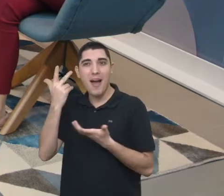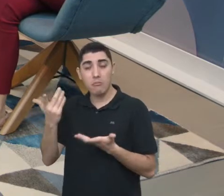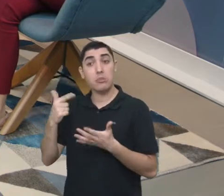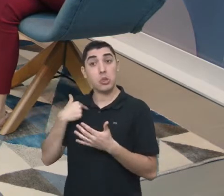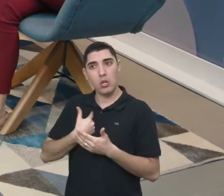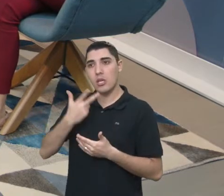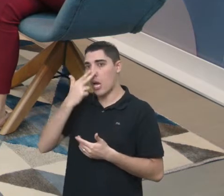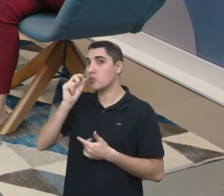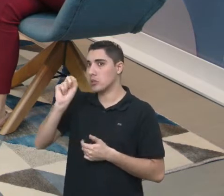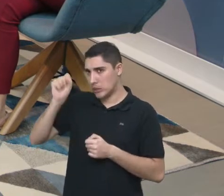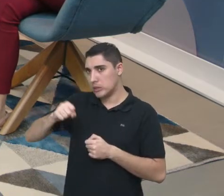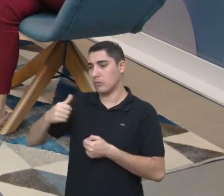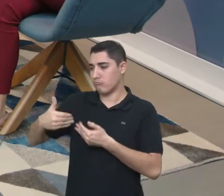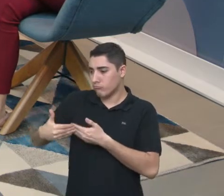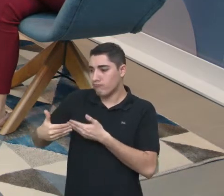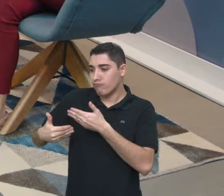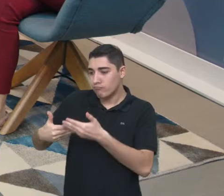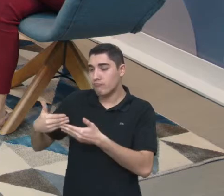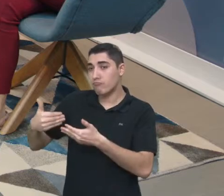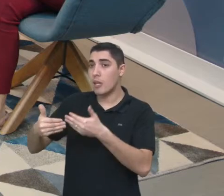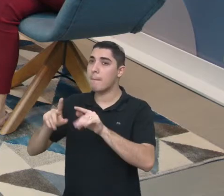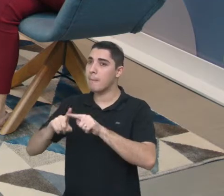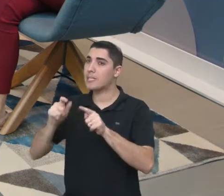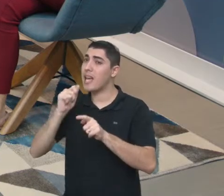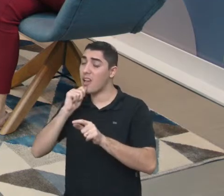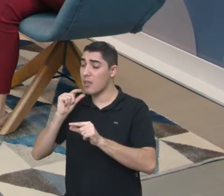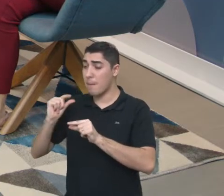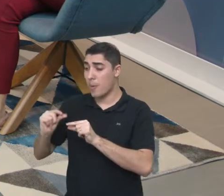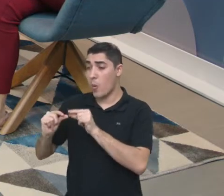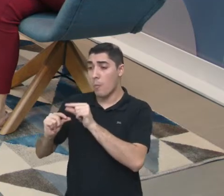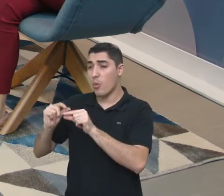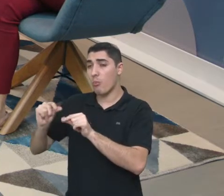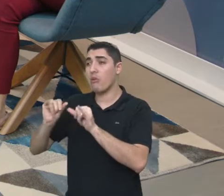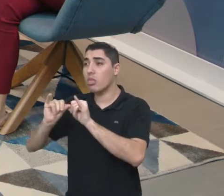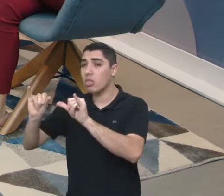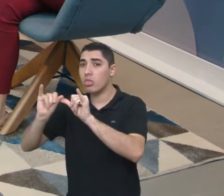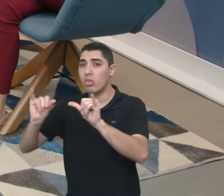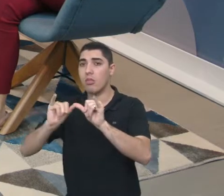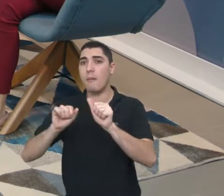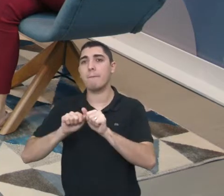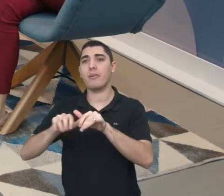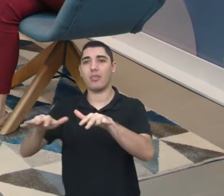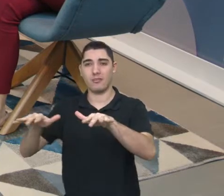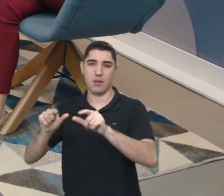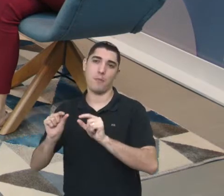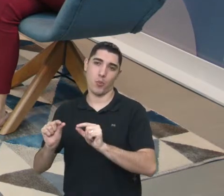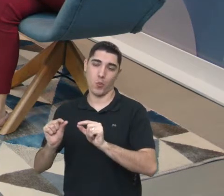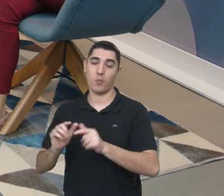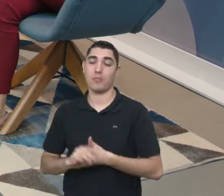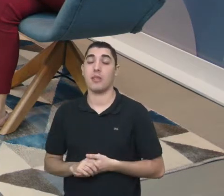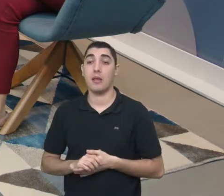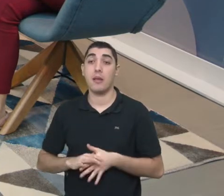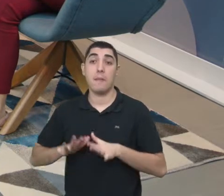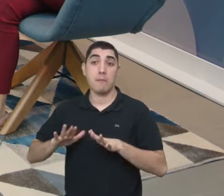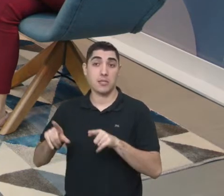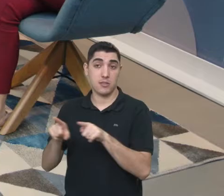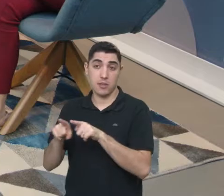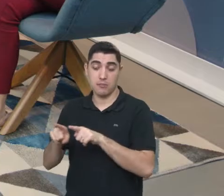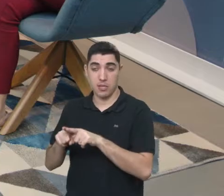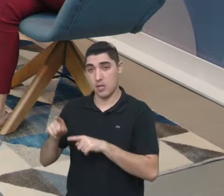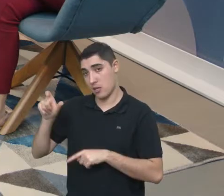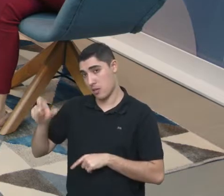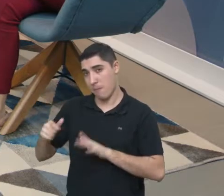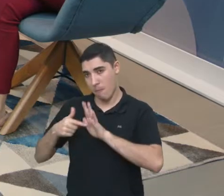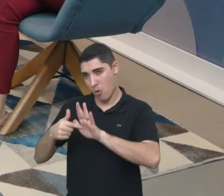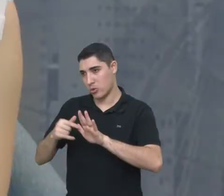está caminhando a passos lentos, mas pouco a pouco disseminando esse conteúdo. Ao mesmo tempo, né, como você